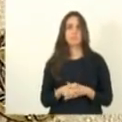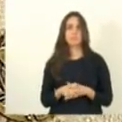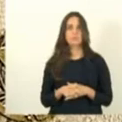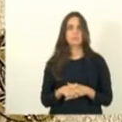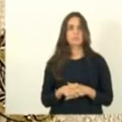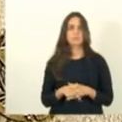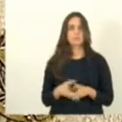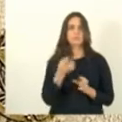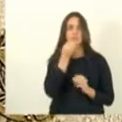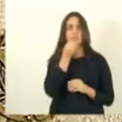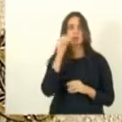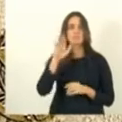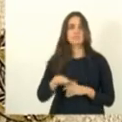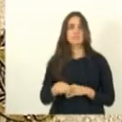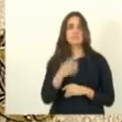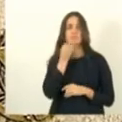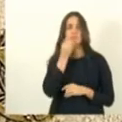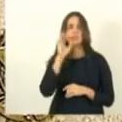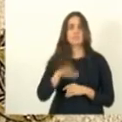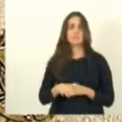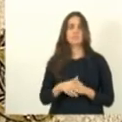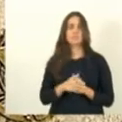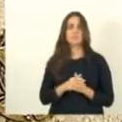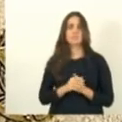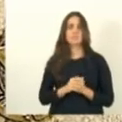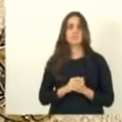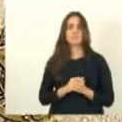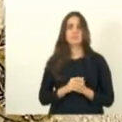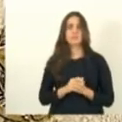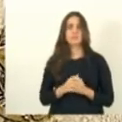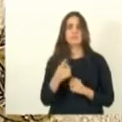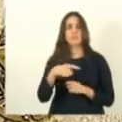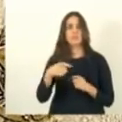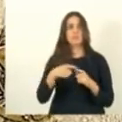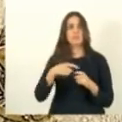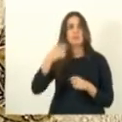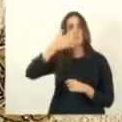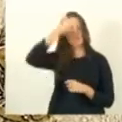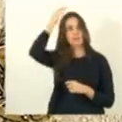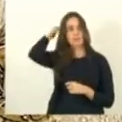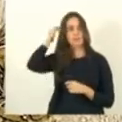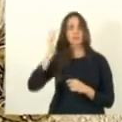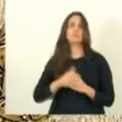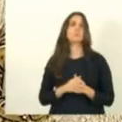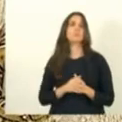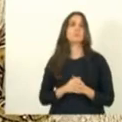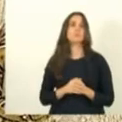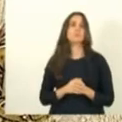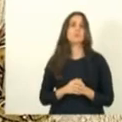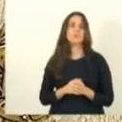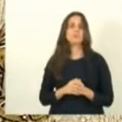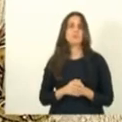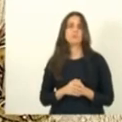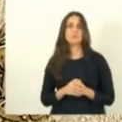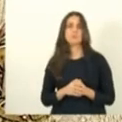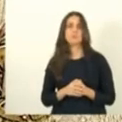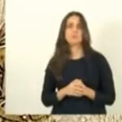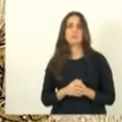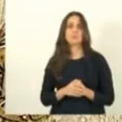Boa tarde a todos e a todas, deputados aqui presentes, deputado Dr. Hércules, deputado Sérgio Majeski, deputado